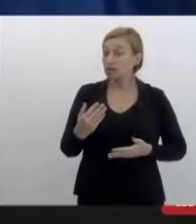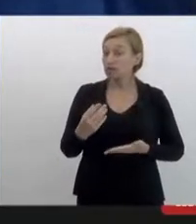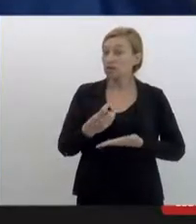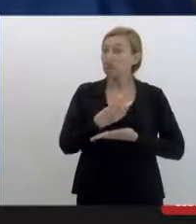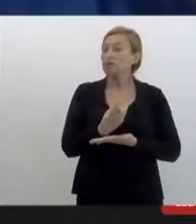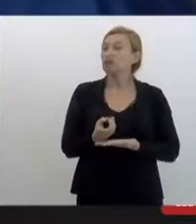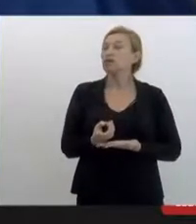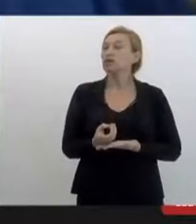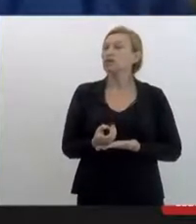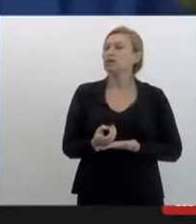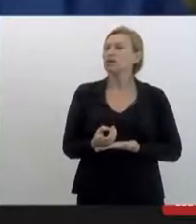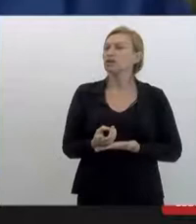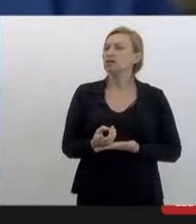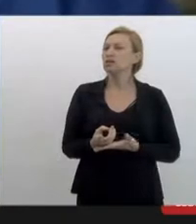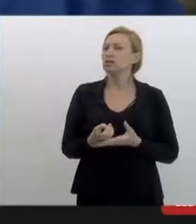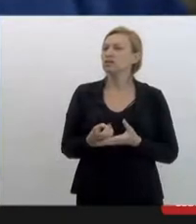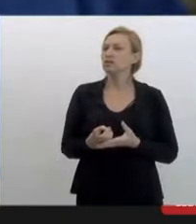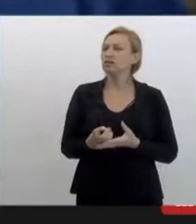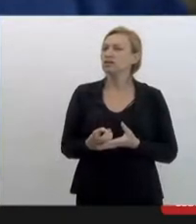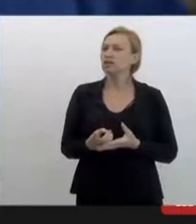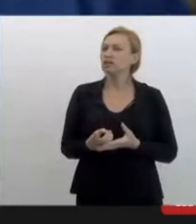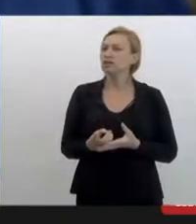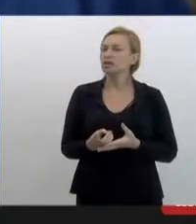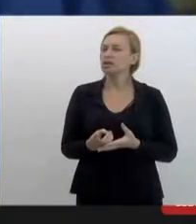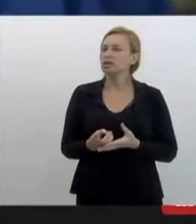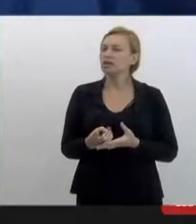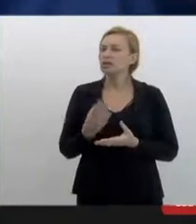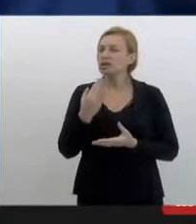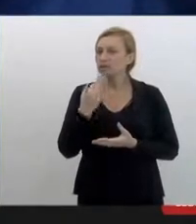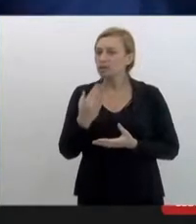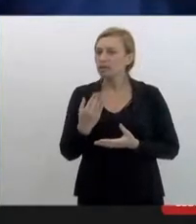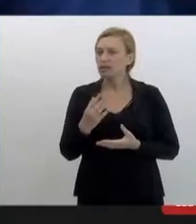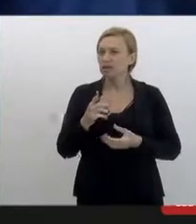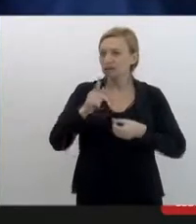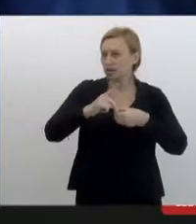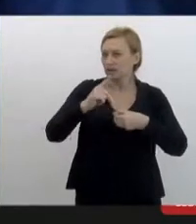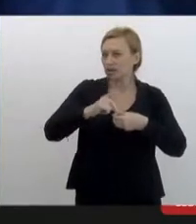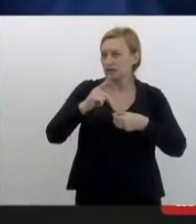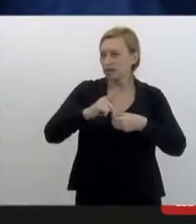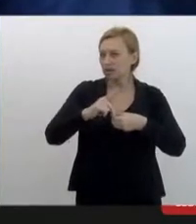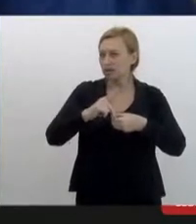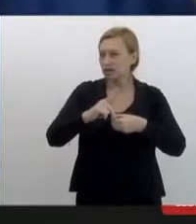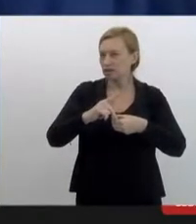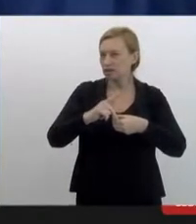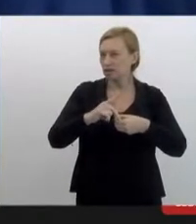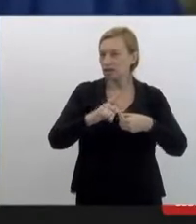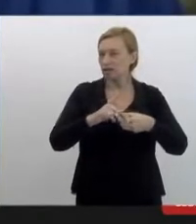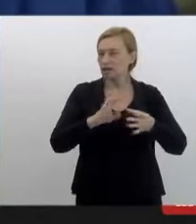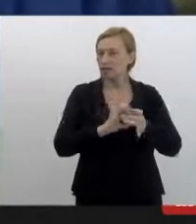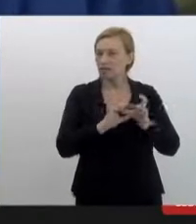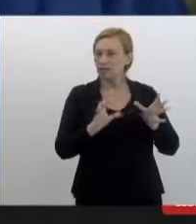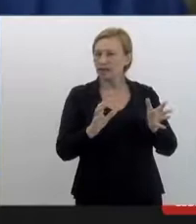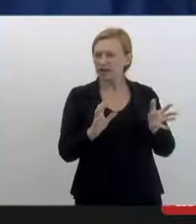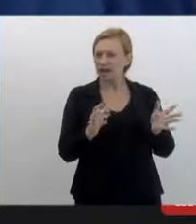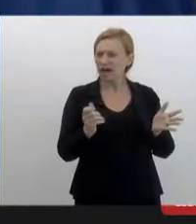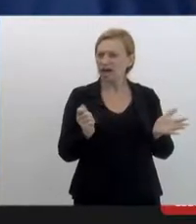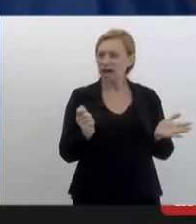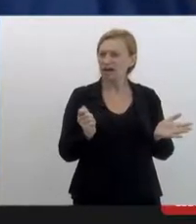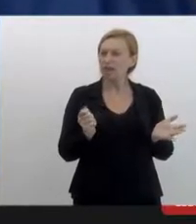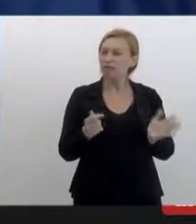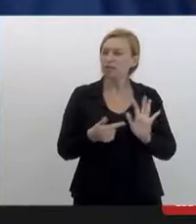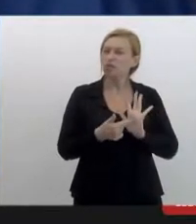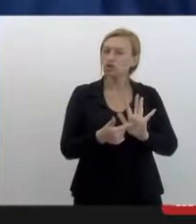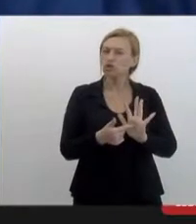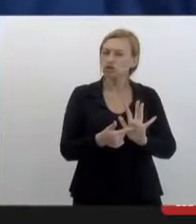da Petrobras, e tive a informação de que a Petrobras não abria sindicâncias. Era a primeira que causou um mal-estar enorme